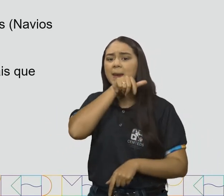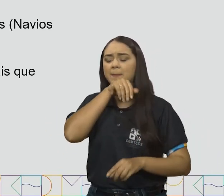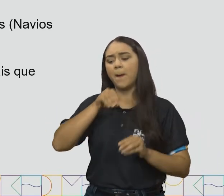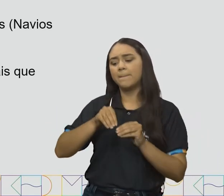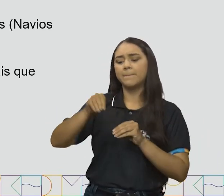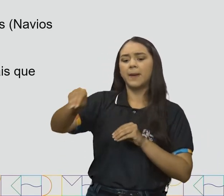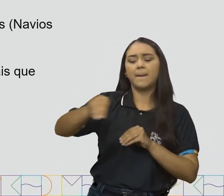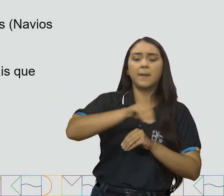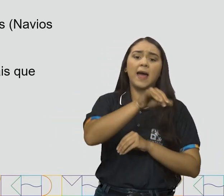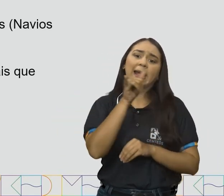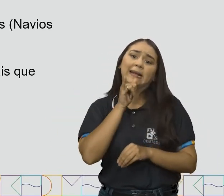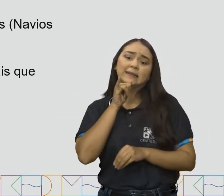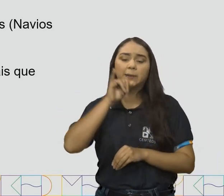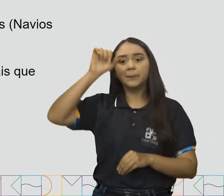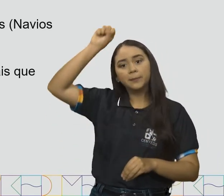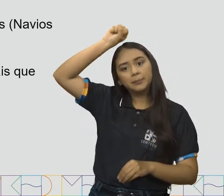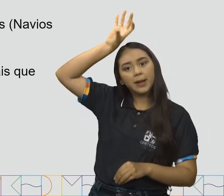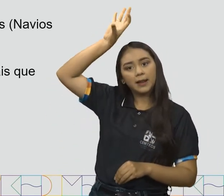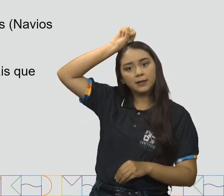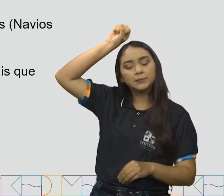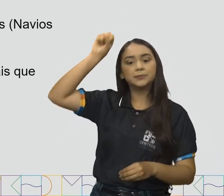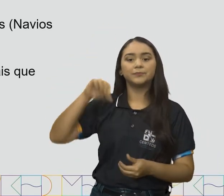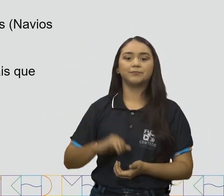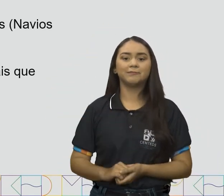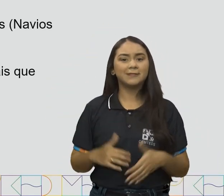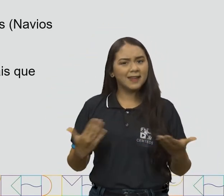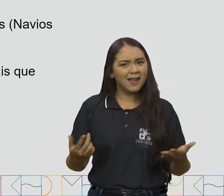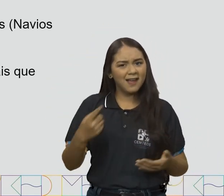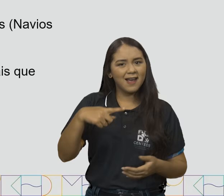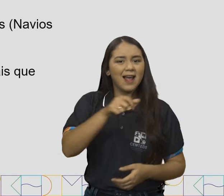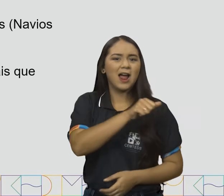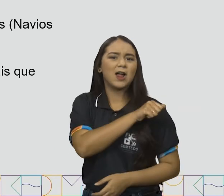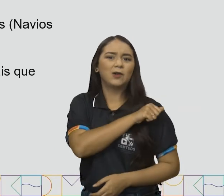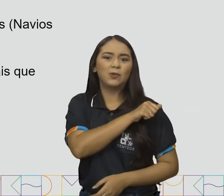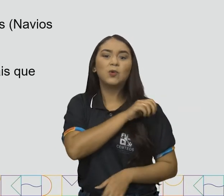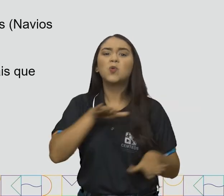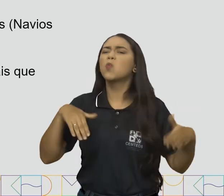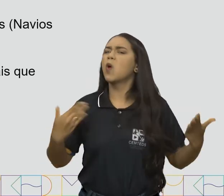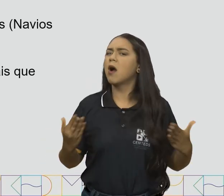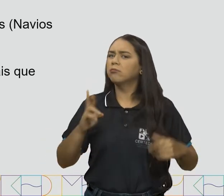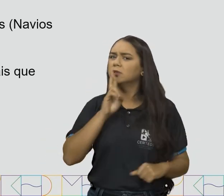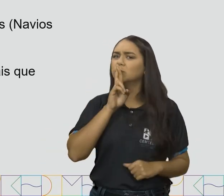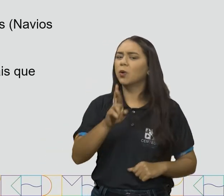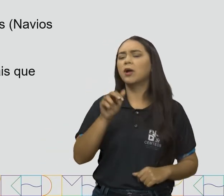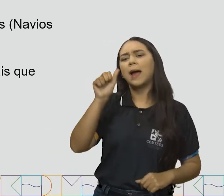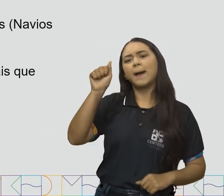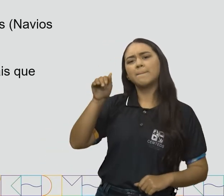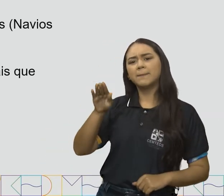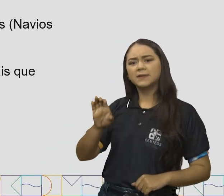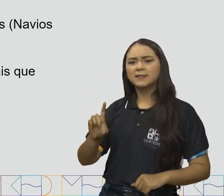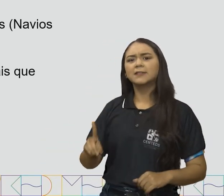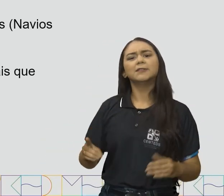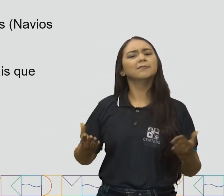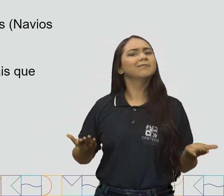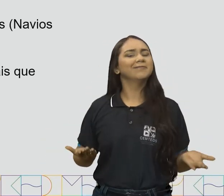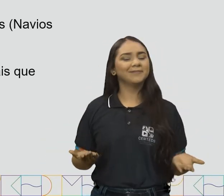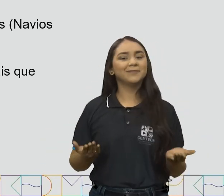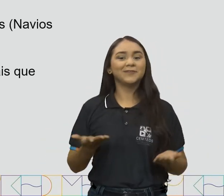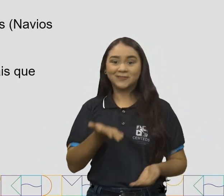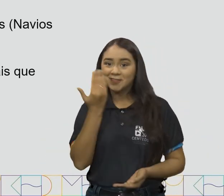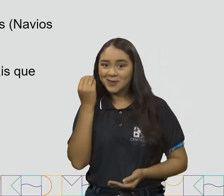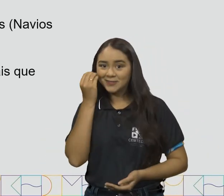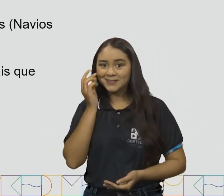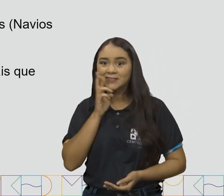animais que migram, migração das baleias. E aí, dedicado aluno, qual a resposta? Letra A, B, C ou